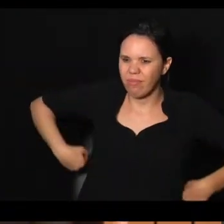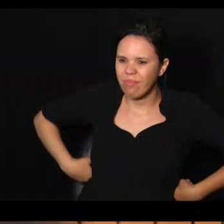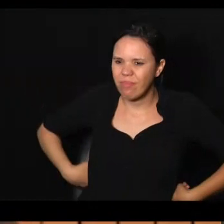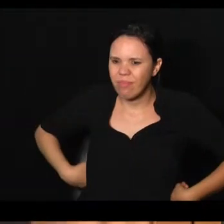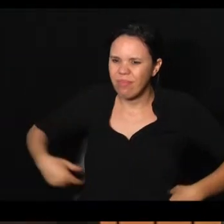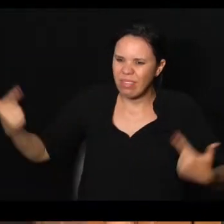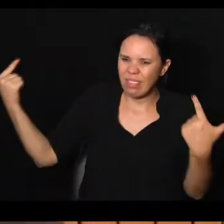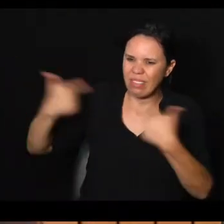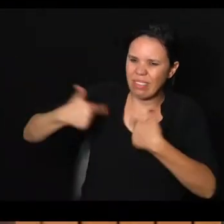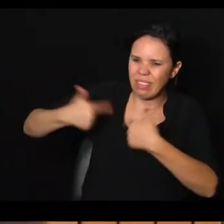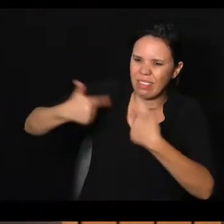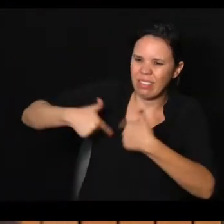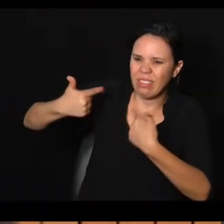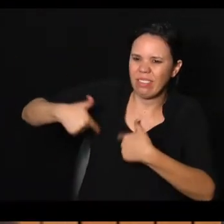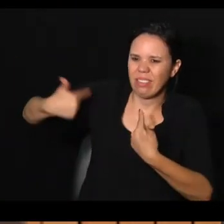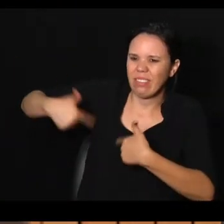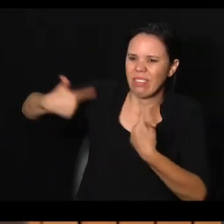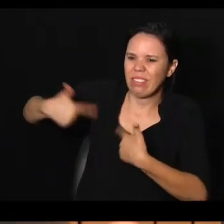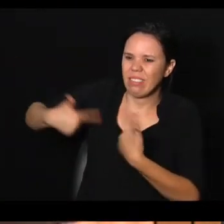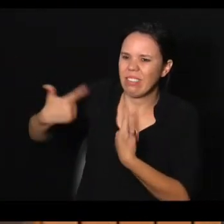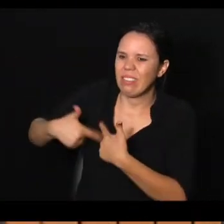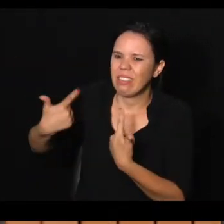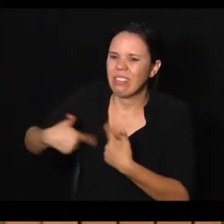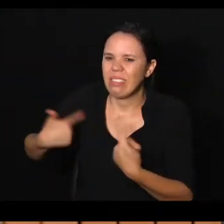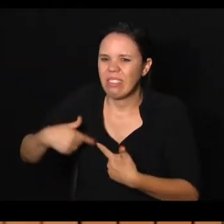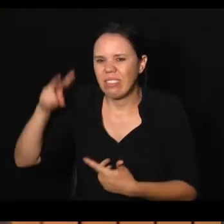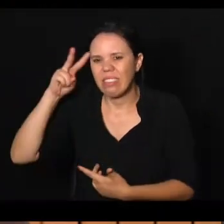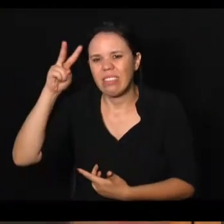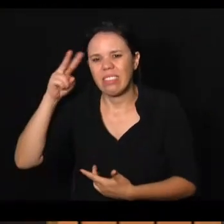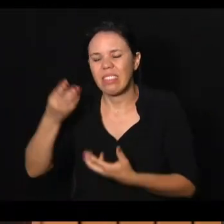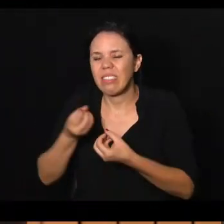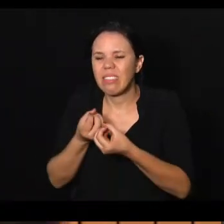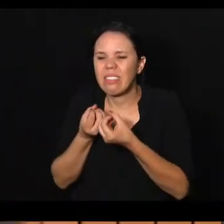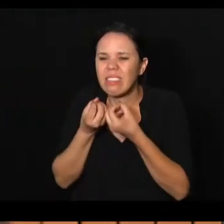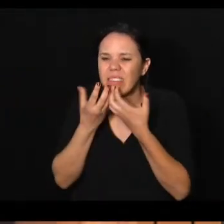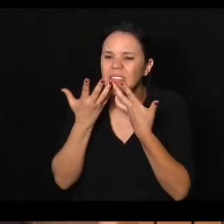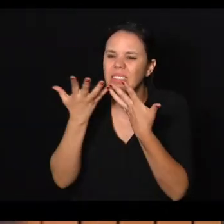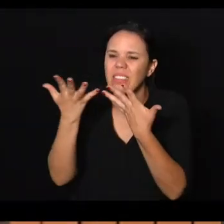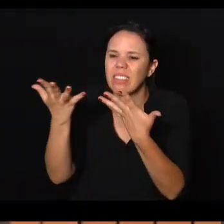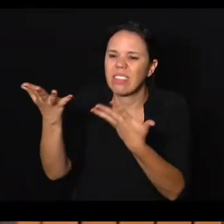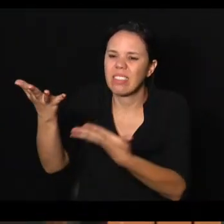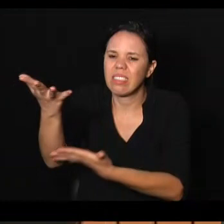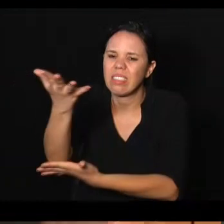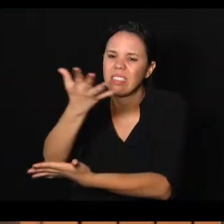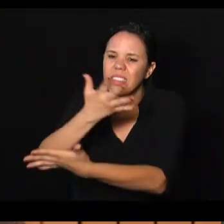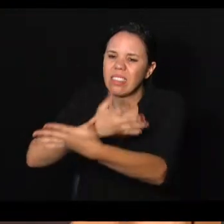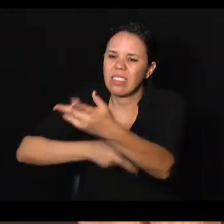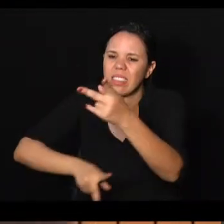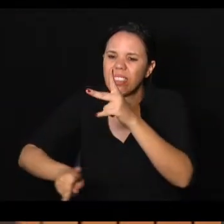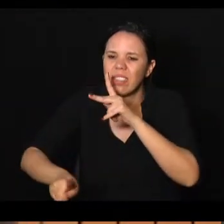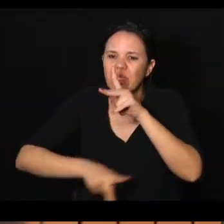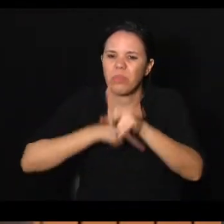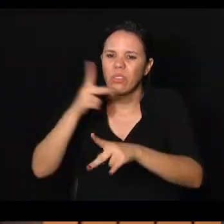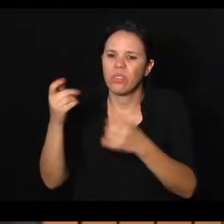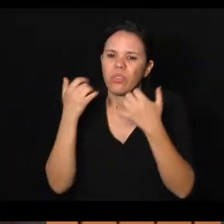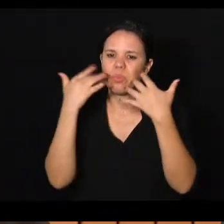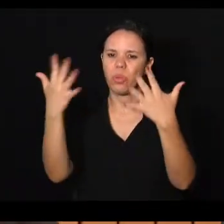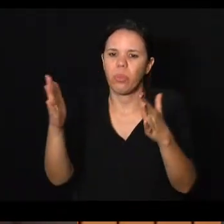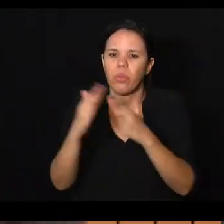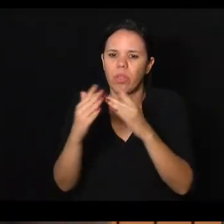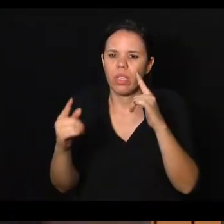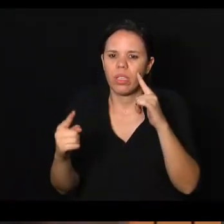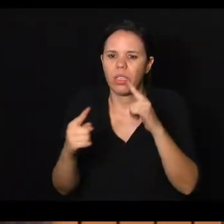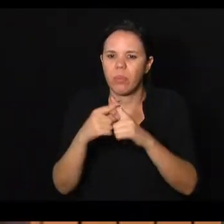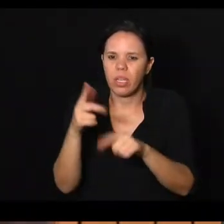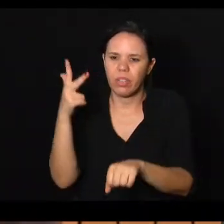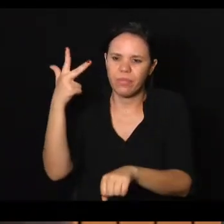Zombaram da minha história. Era uma história que eu compartilhava com o meu público dentro da igreja. Pegaram